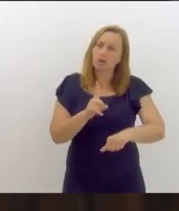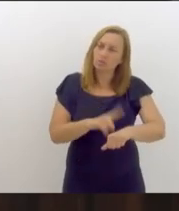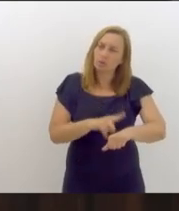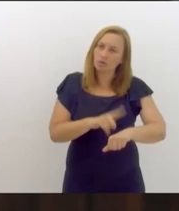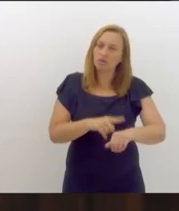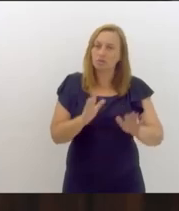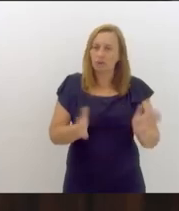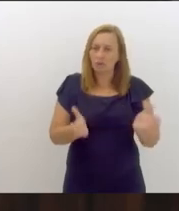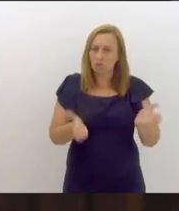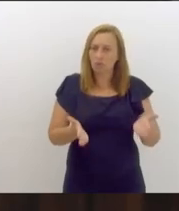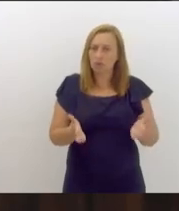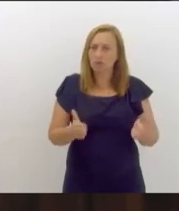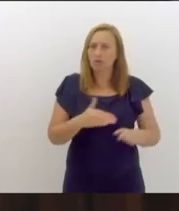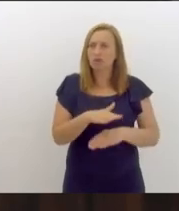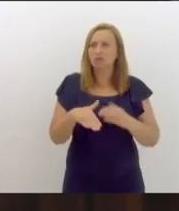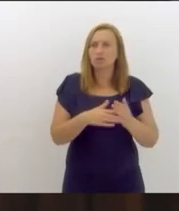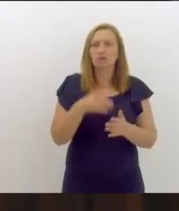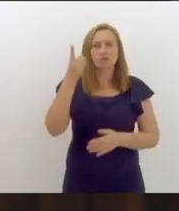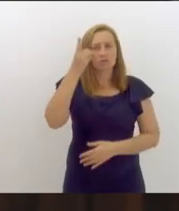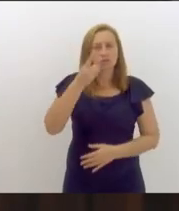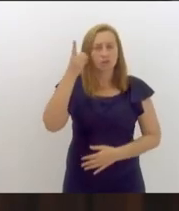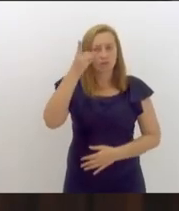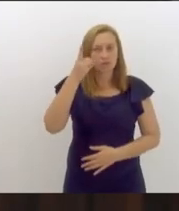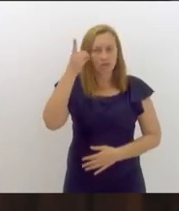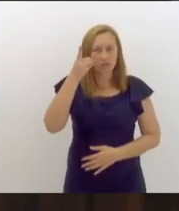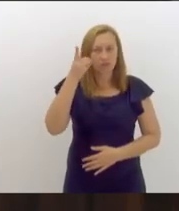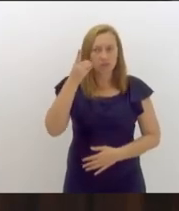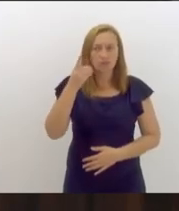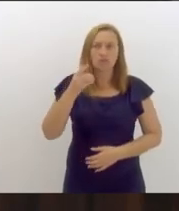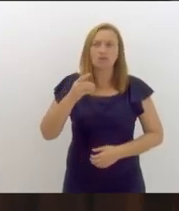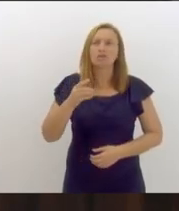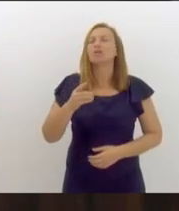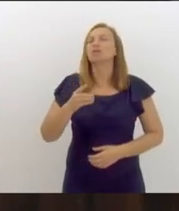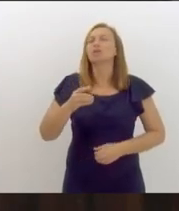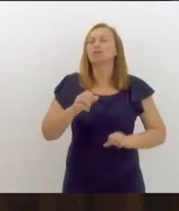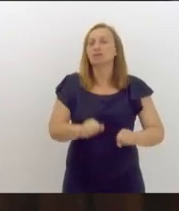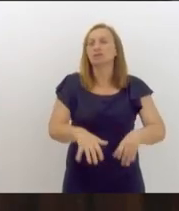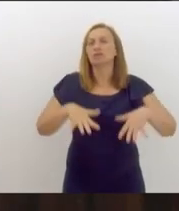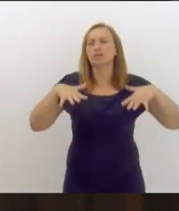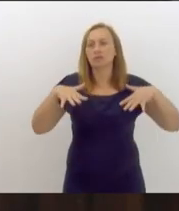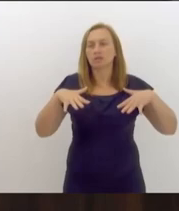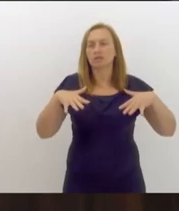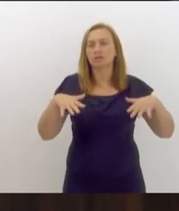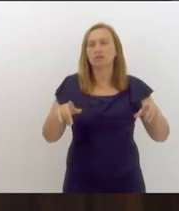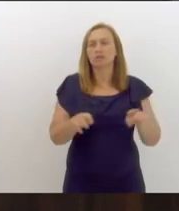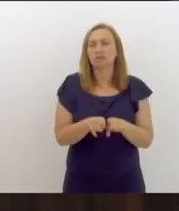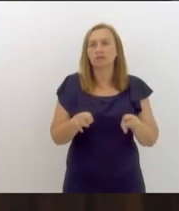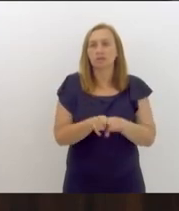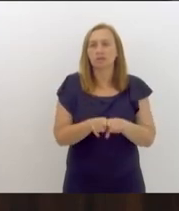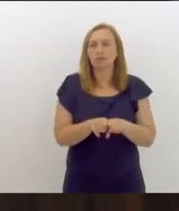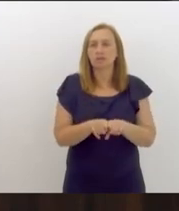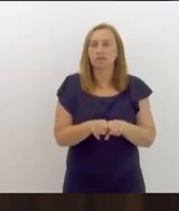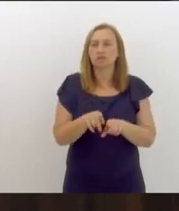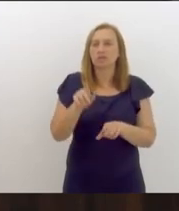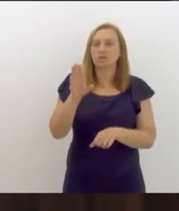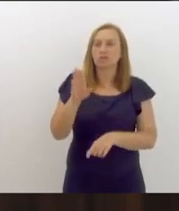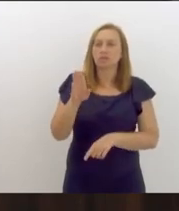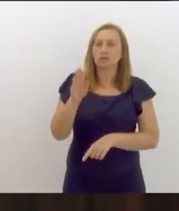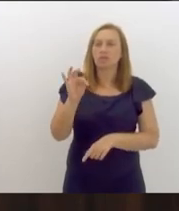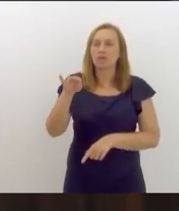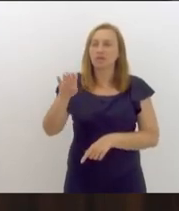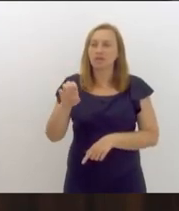Atenção senhores e senhoras deputadas que se encontram nesse plenário e também nos seus gabinetes